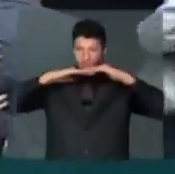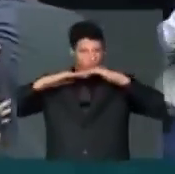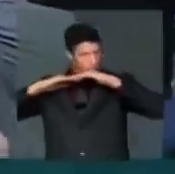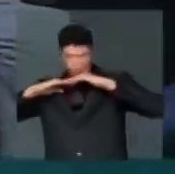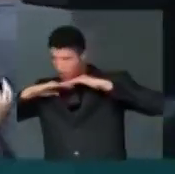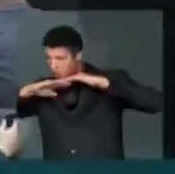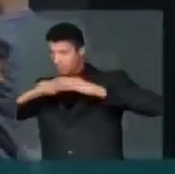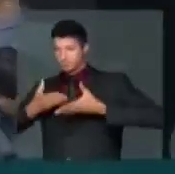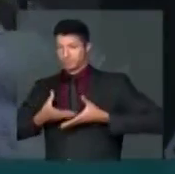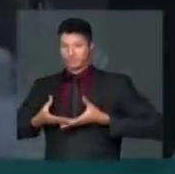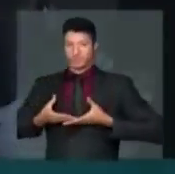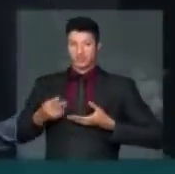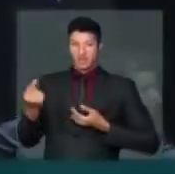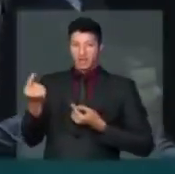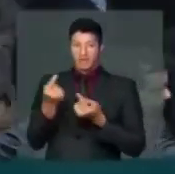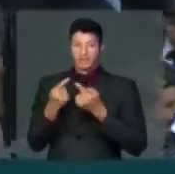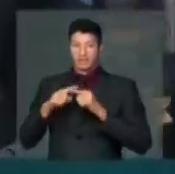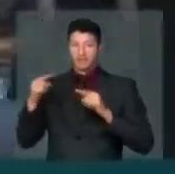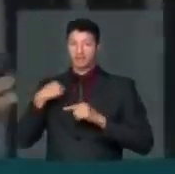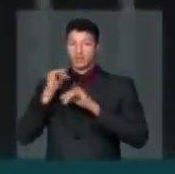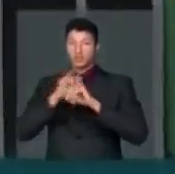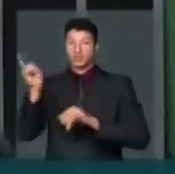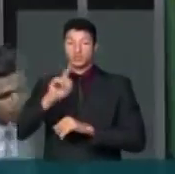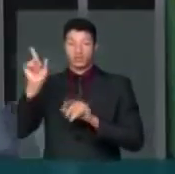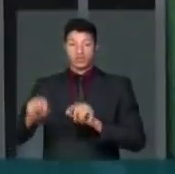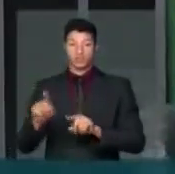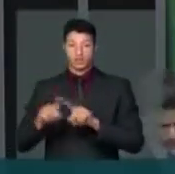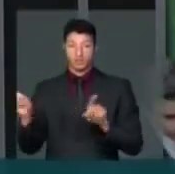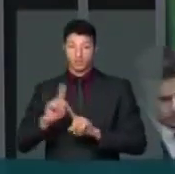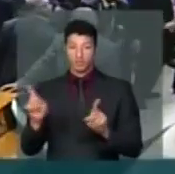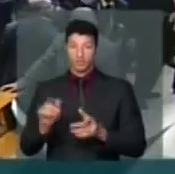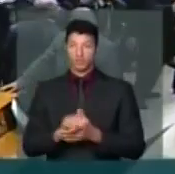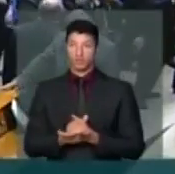aparecer. Mas o que eu digo não é isso não.